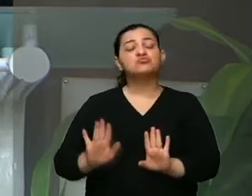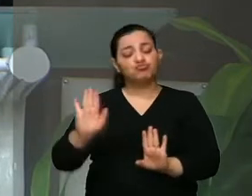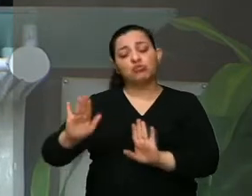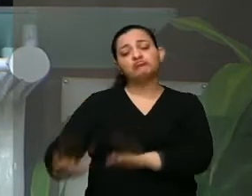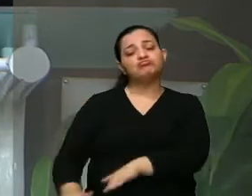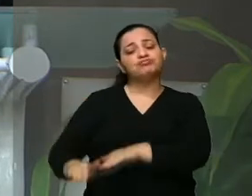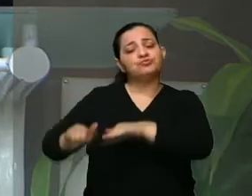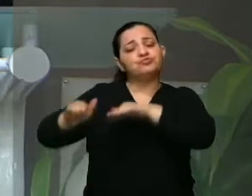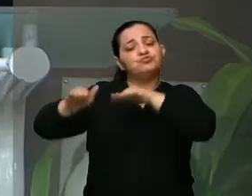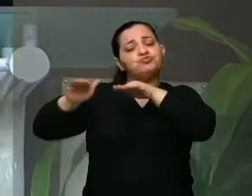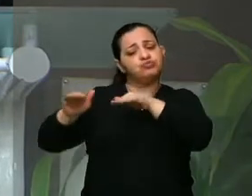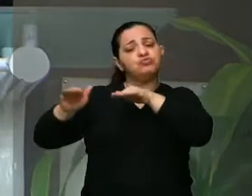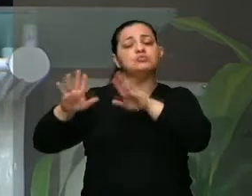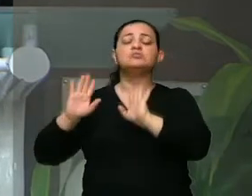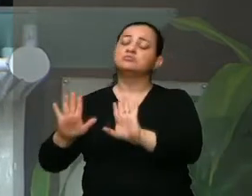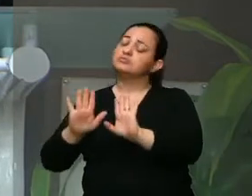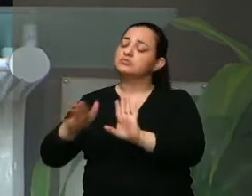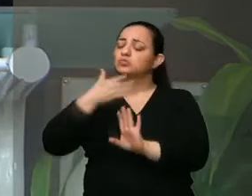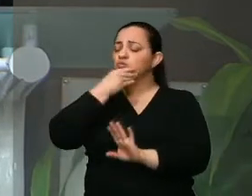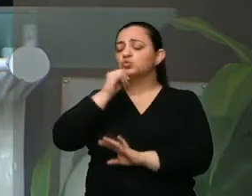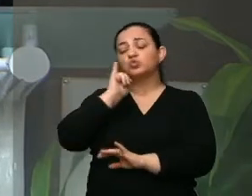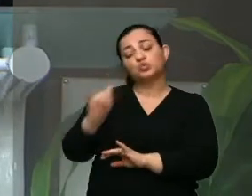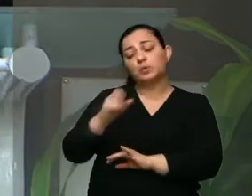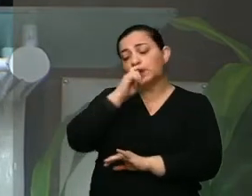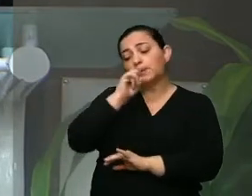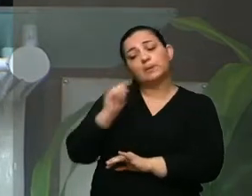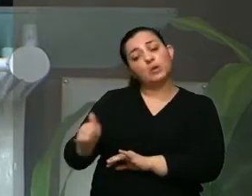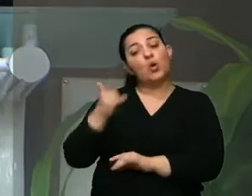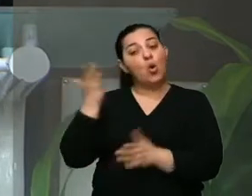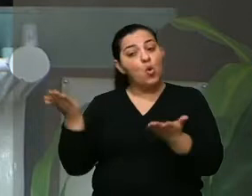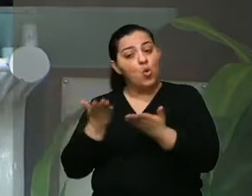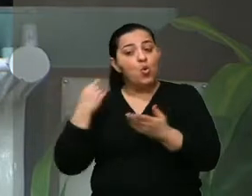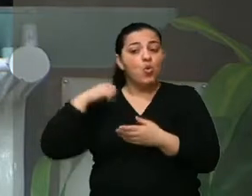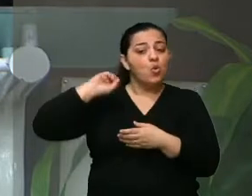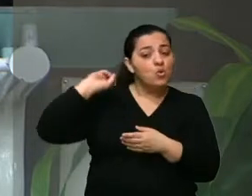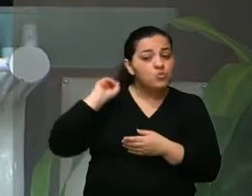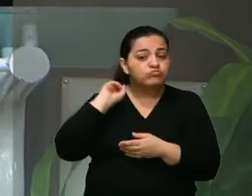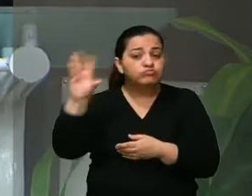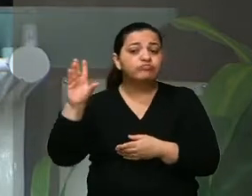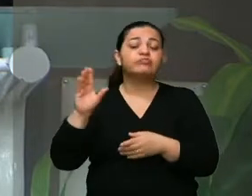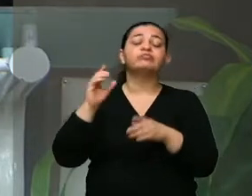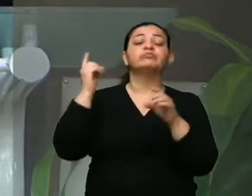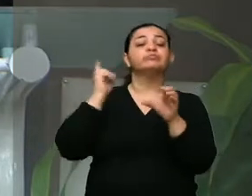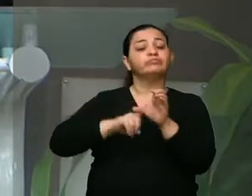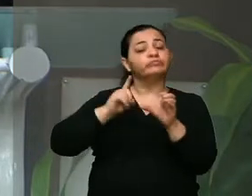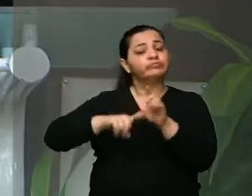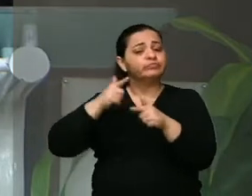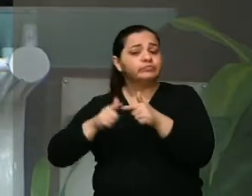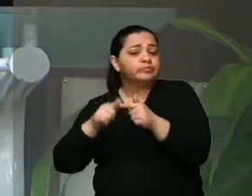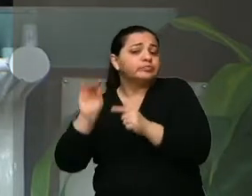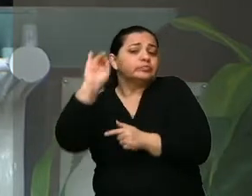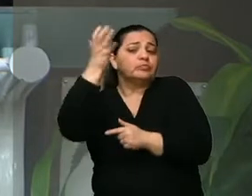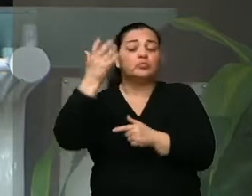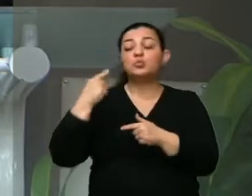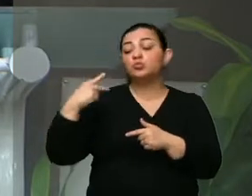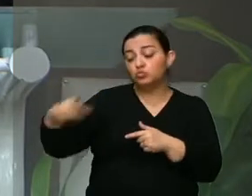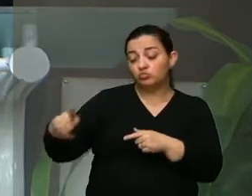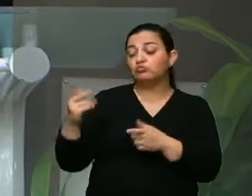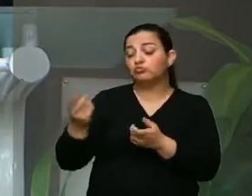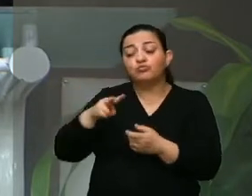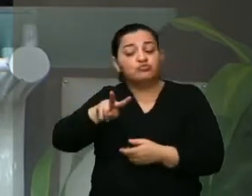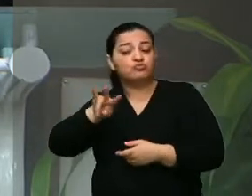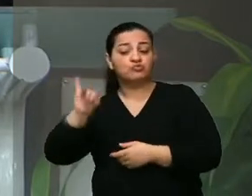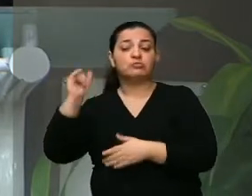grandinho aí o pai desfile hoje o pai vai para a cidade tem que resolver os problemas e você vai derrubar essa árvore pra